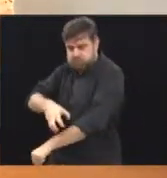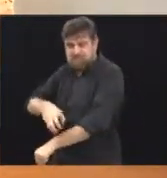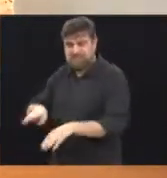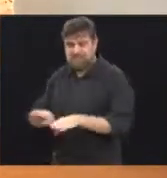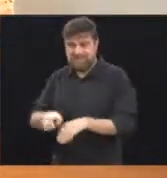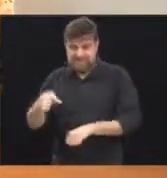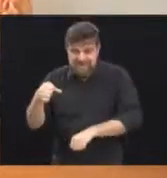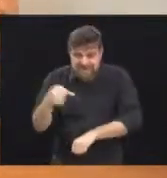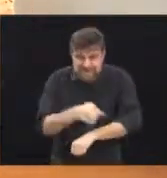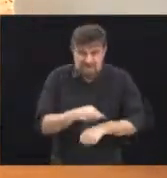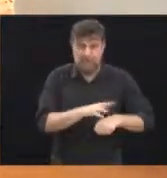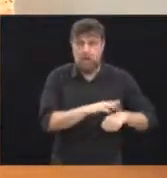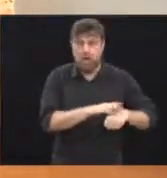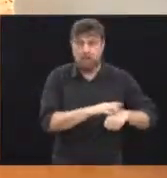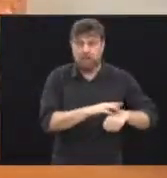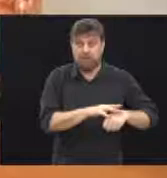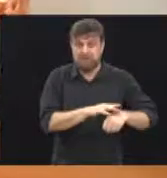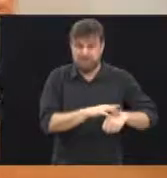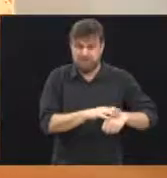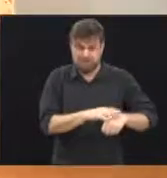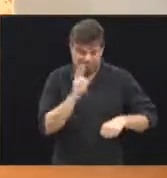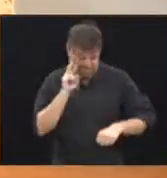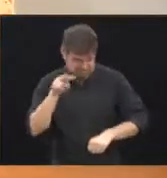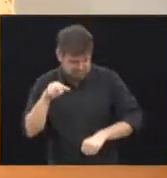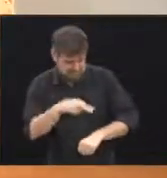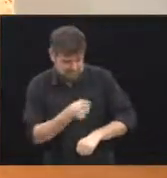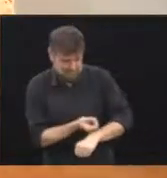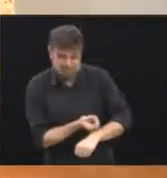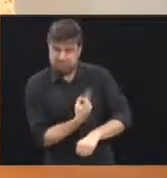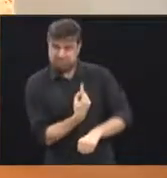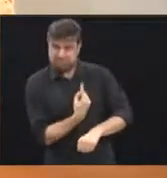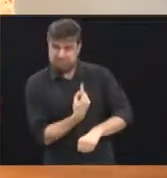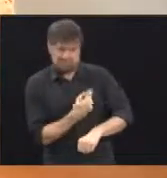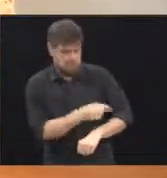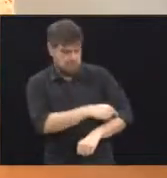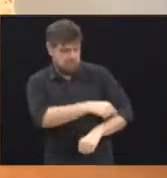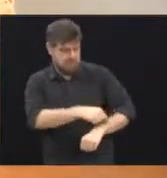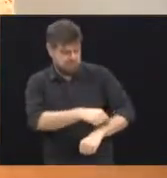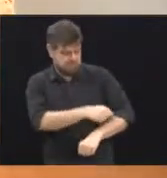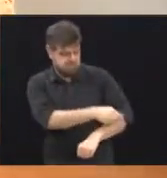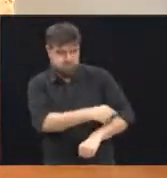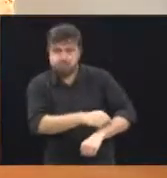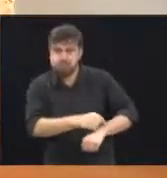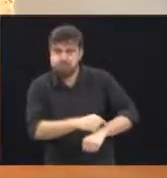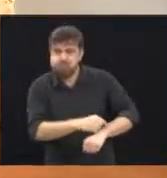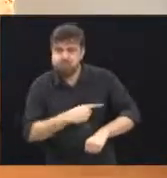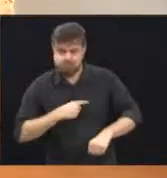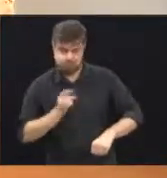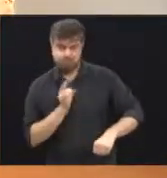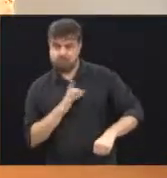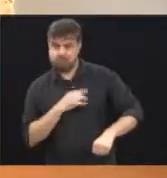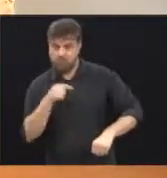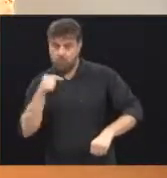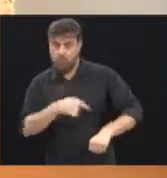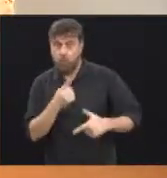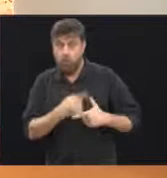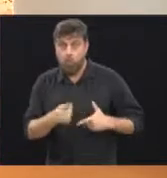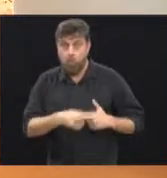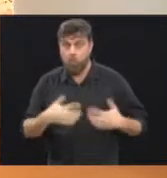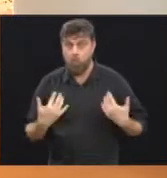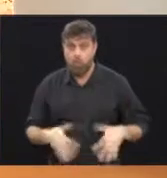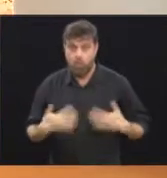a cicatriz queloidiana, que é o queloide que o pessoal fala e tem grande medo desse problema,